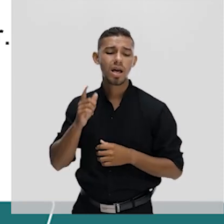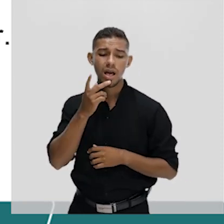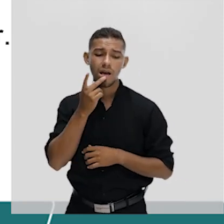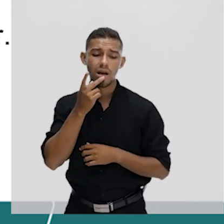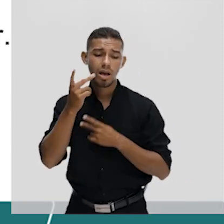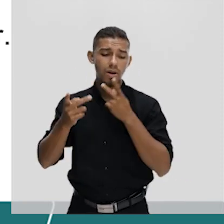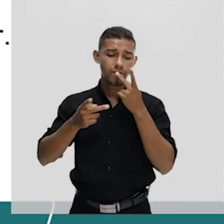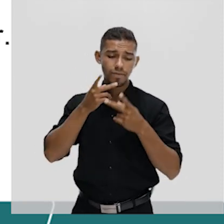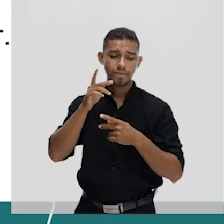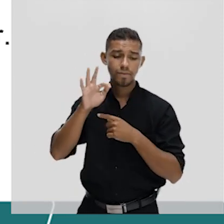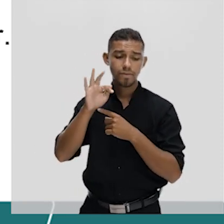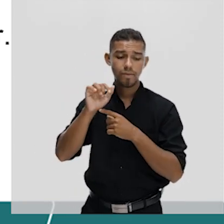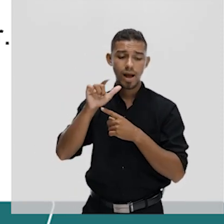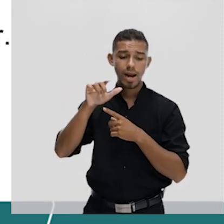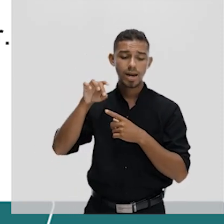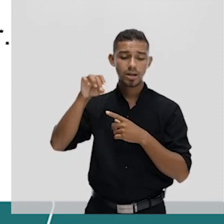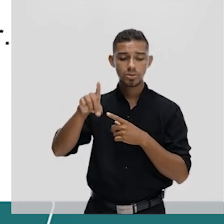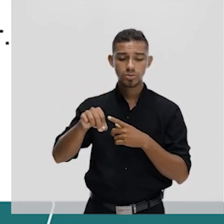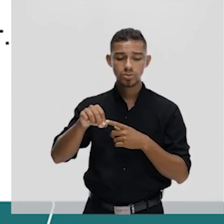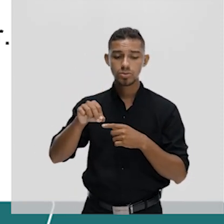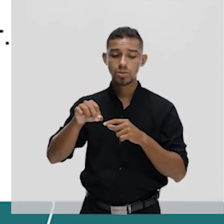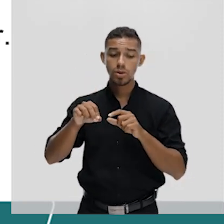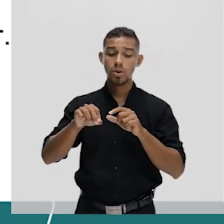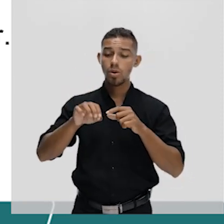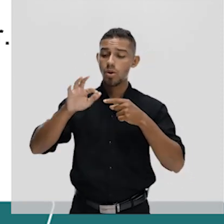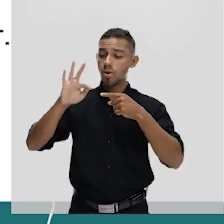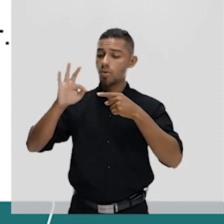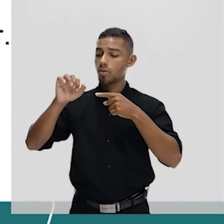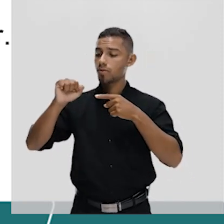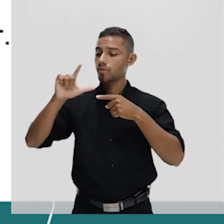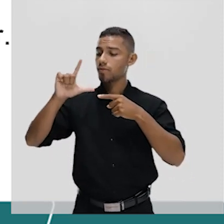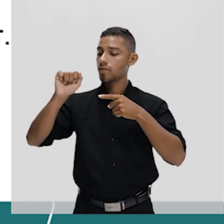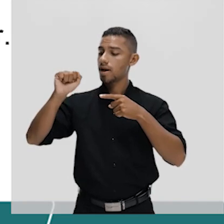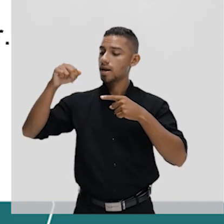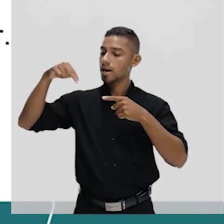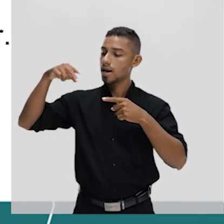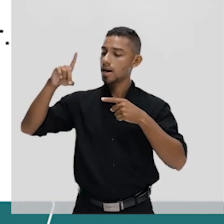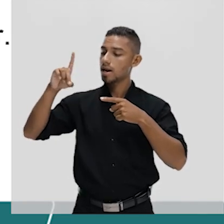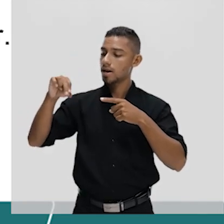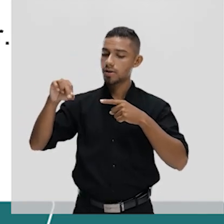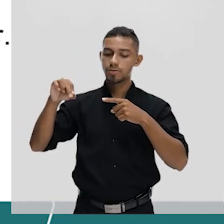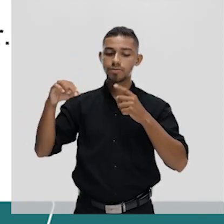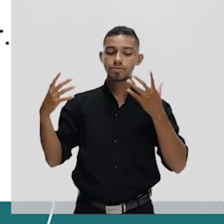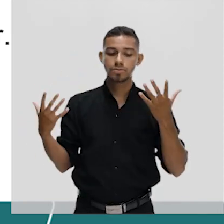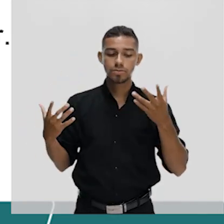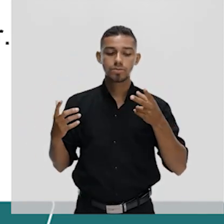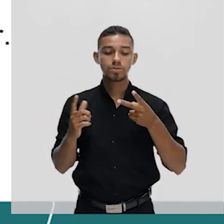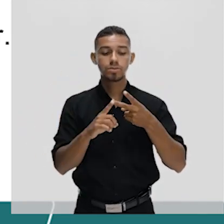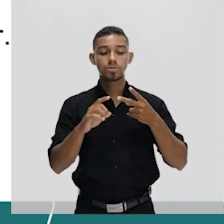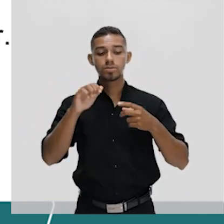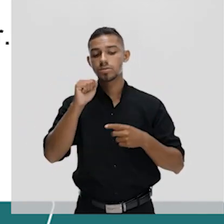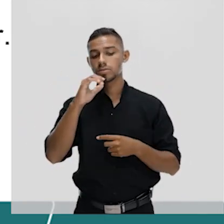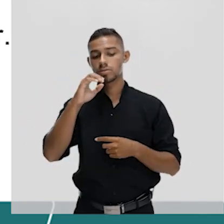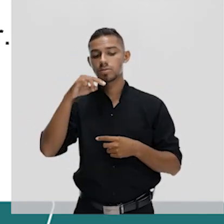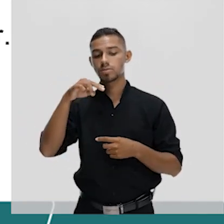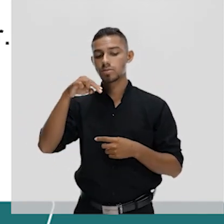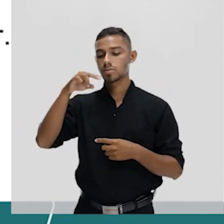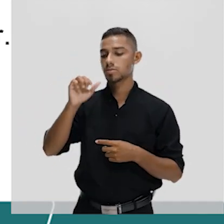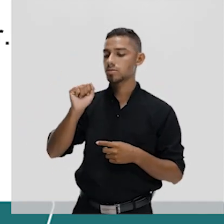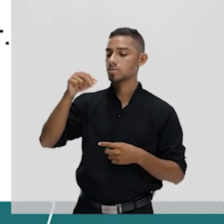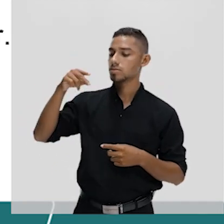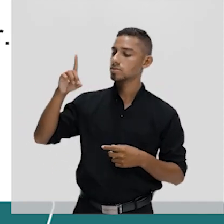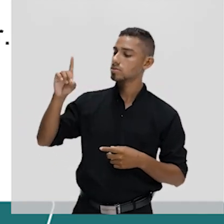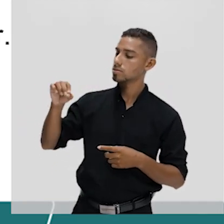eu cheguei. Acenando, disse adeus, né? Acenando o modo, né? O modo como ele estava.